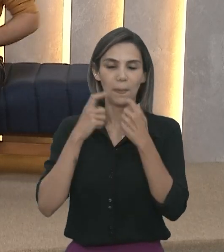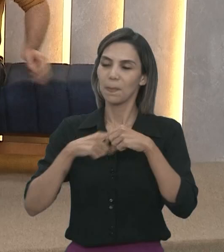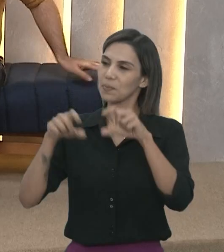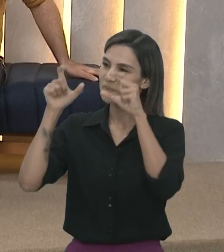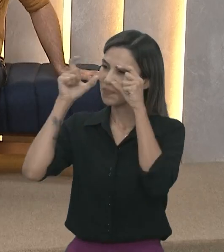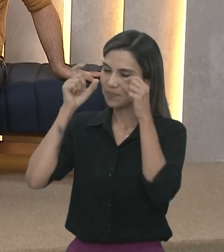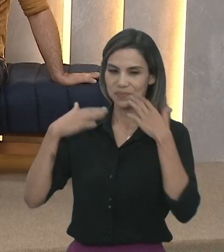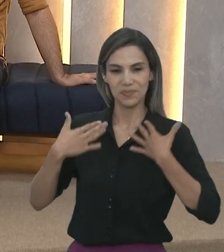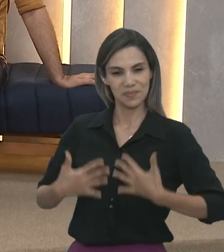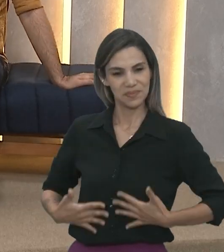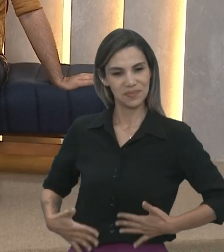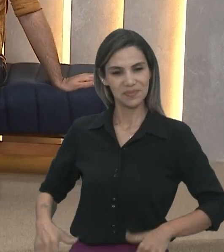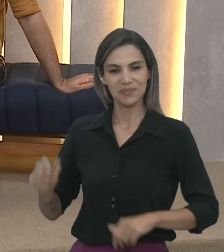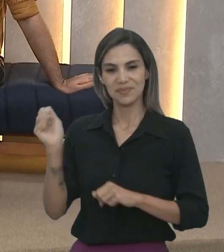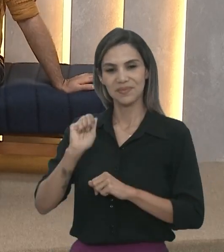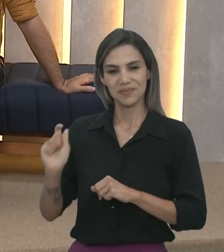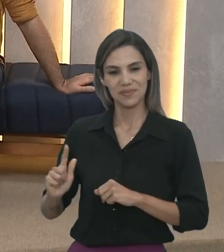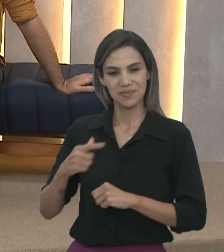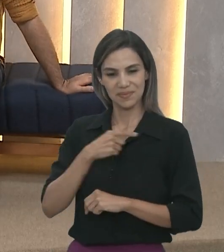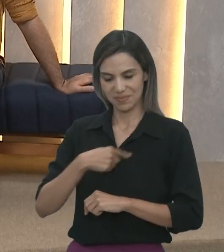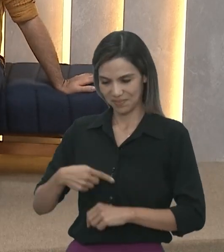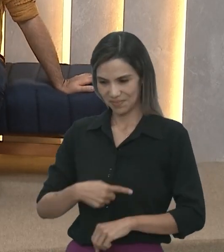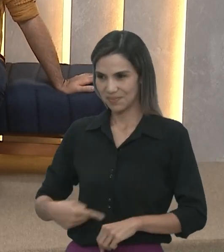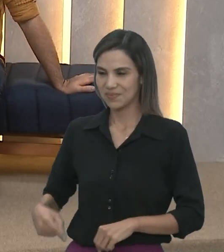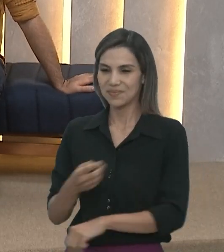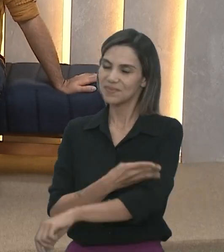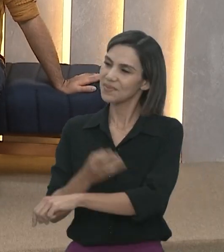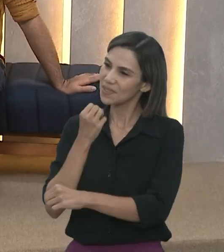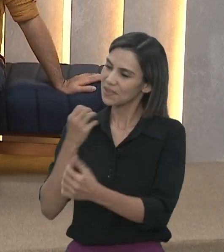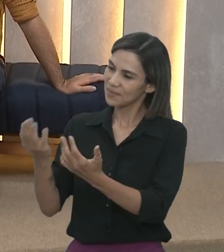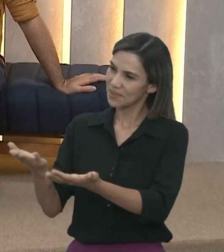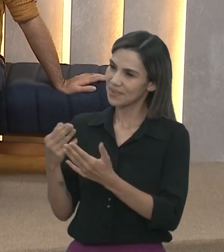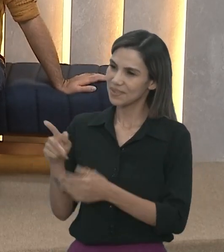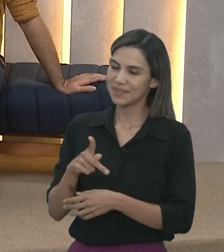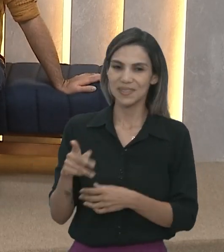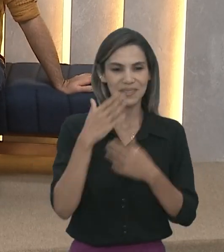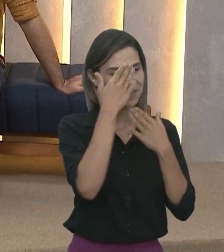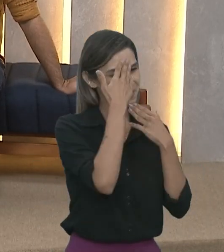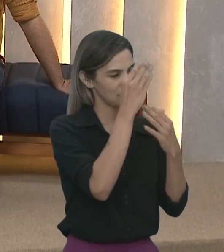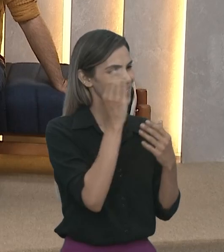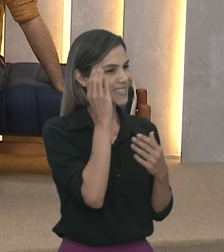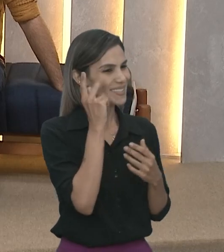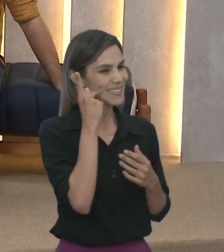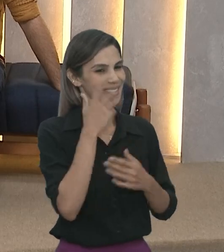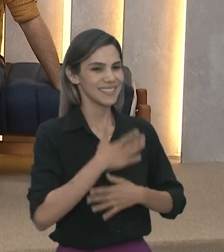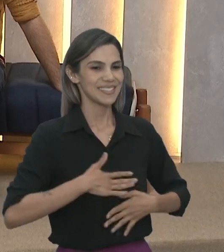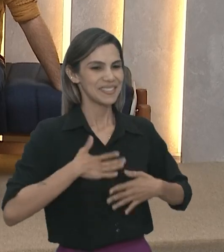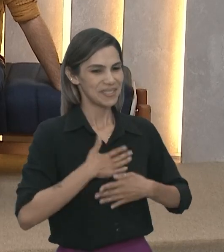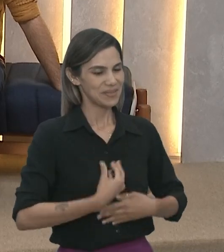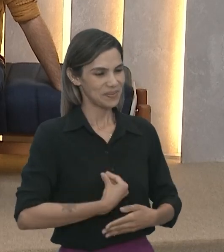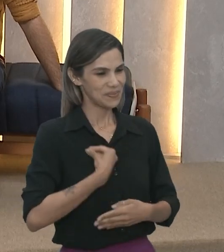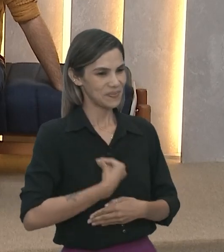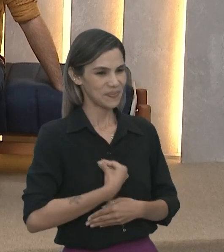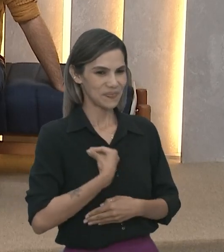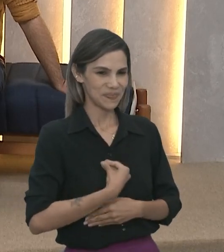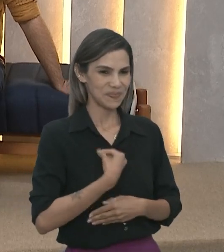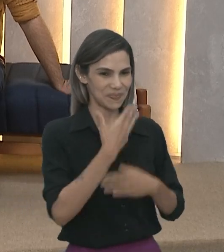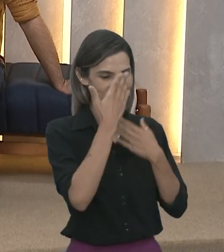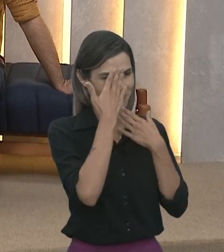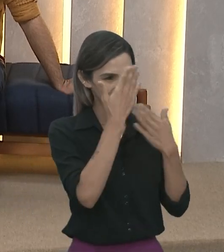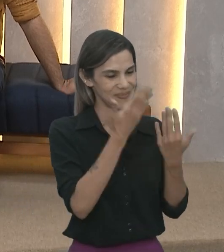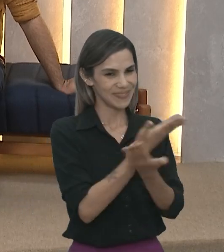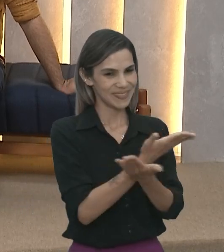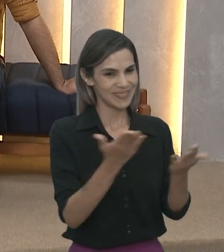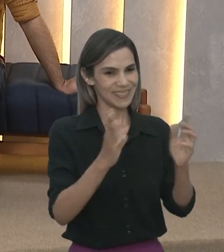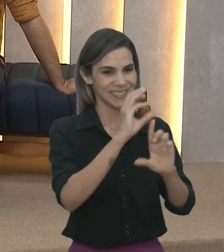está com vestido azul com riscas brancas. Seja muito bem-vinda, professora. Obrigada, Cássio. É um prazer estar aqui com vocês, né? Obrigada aqui o pessoal